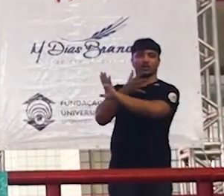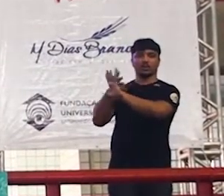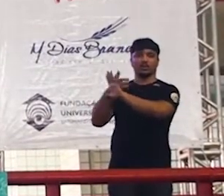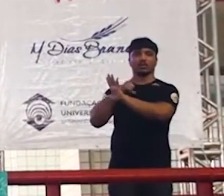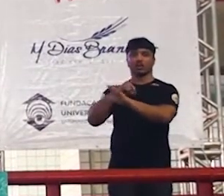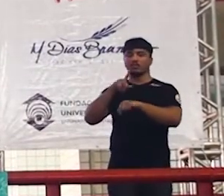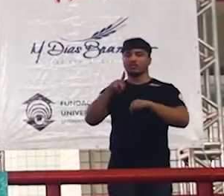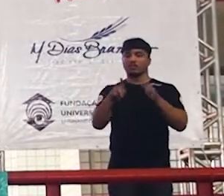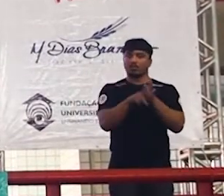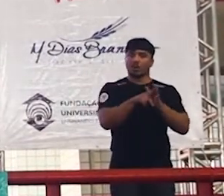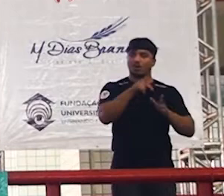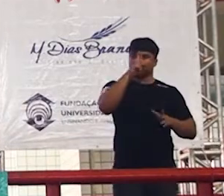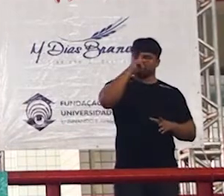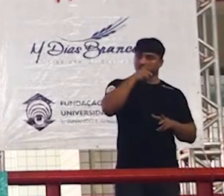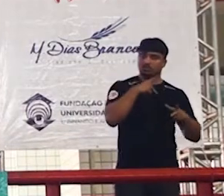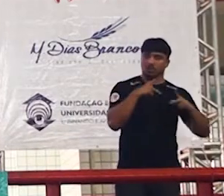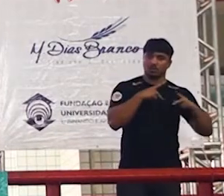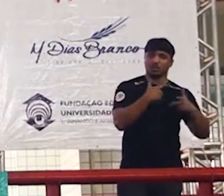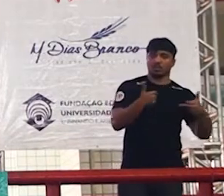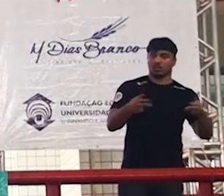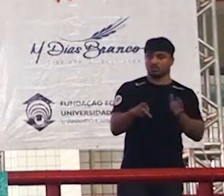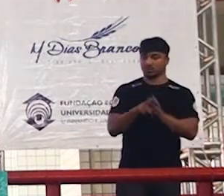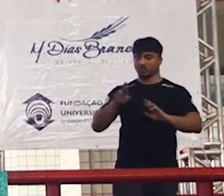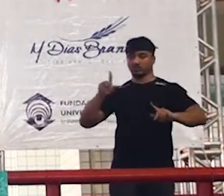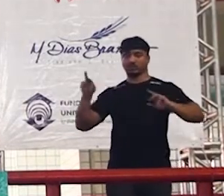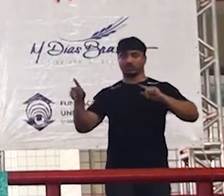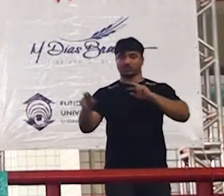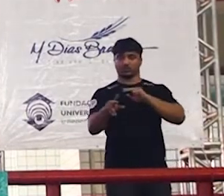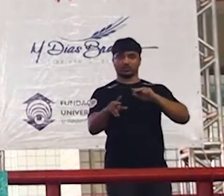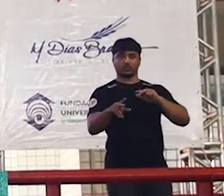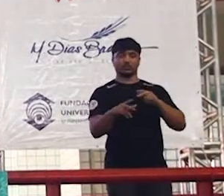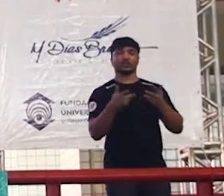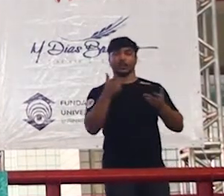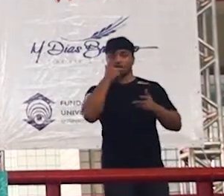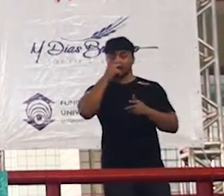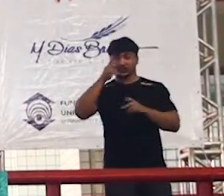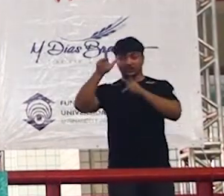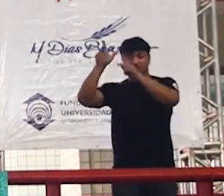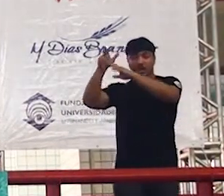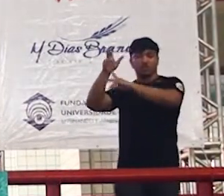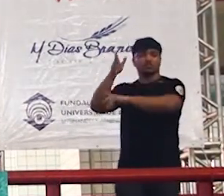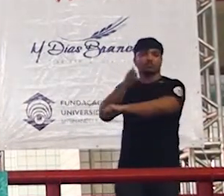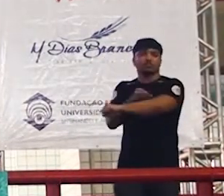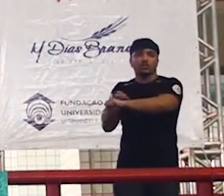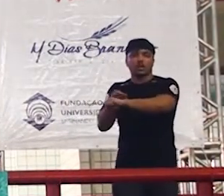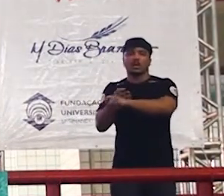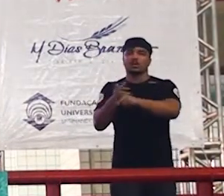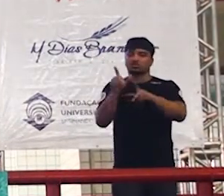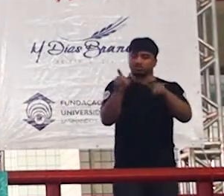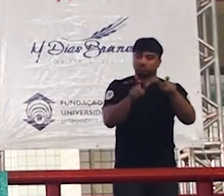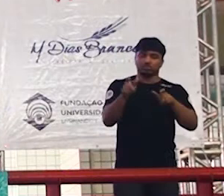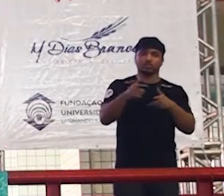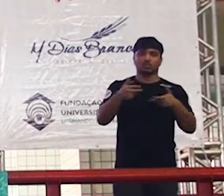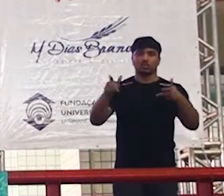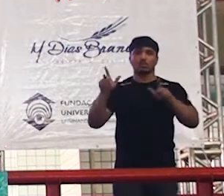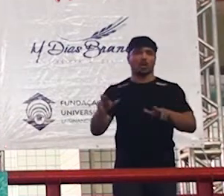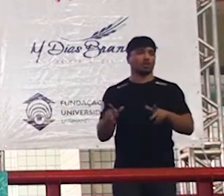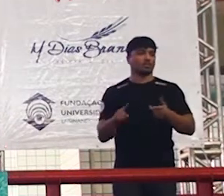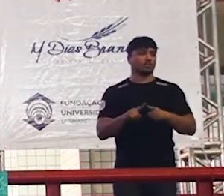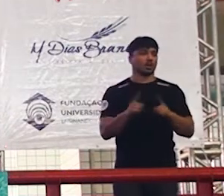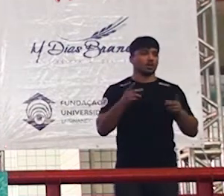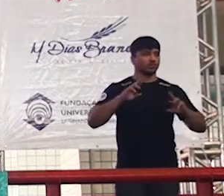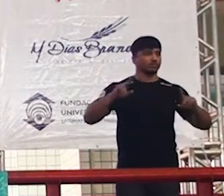pessoal que o pichador não tem. A matéria-prima é a mesma, mas cada um vai manipular a matéria de uma forma